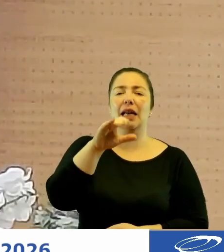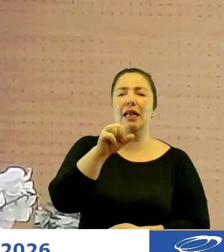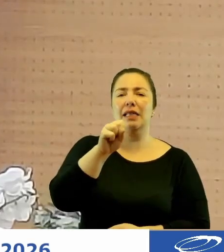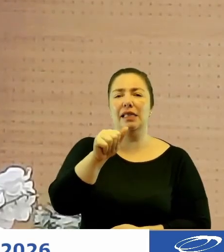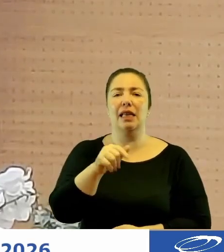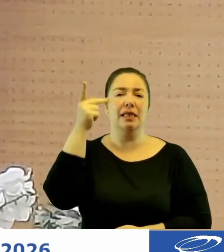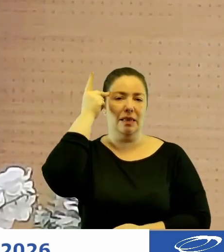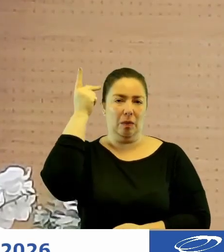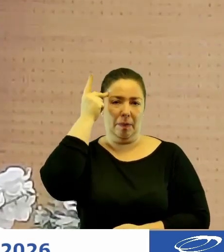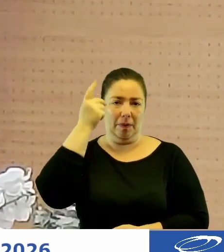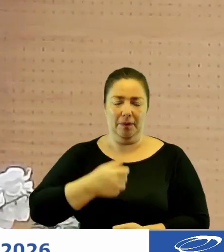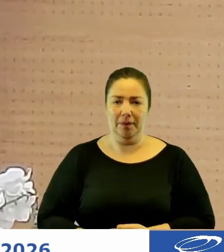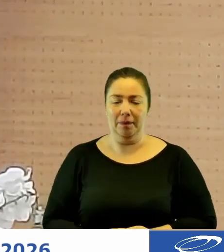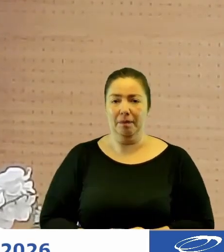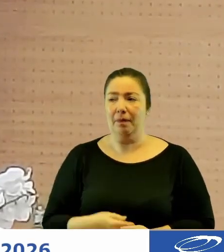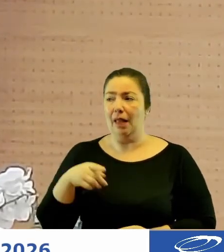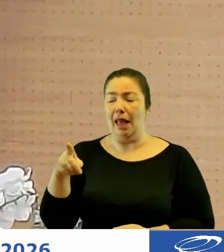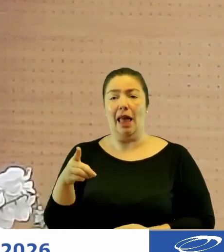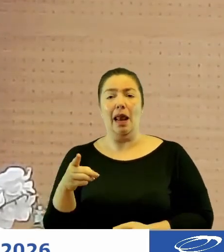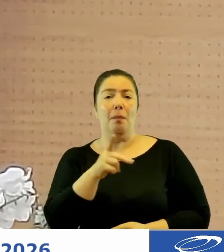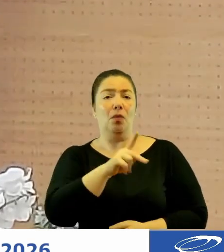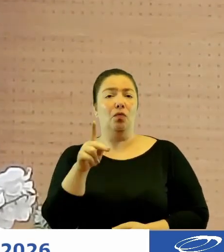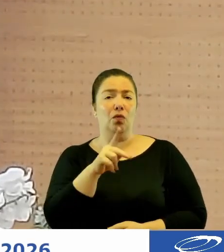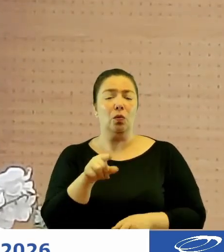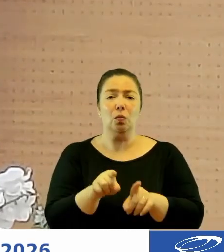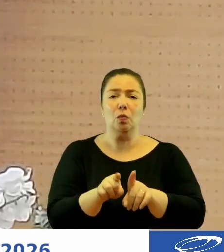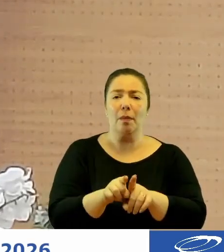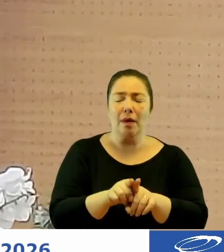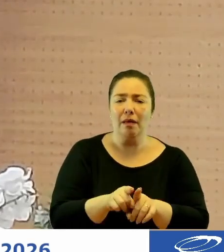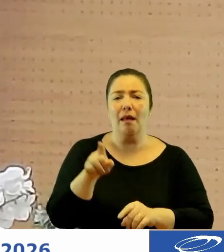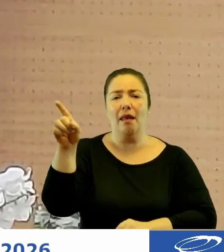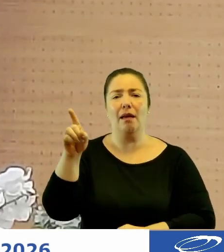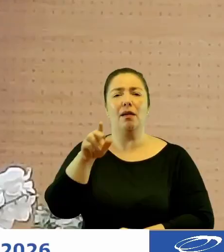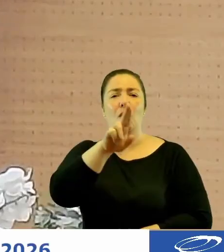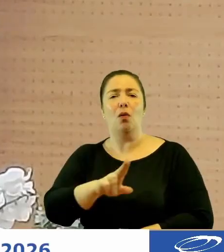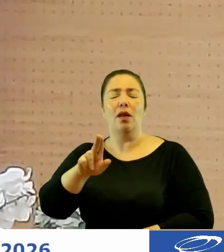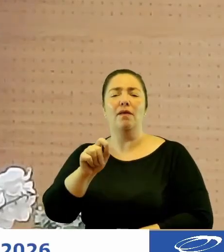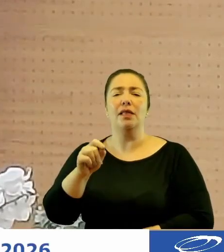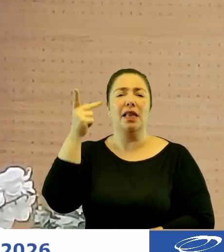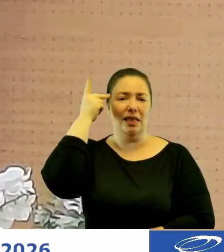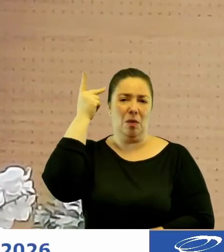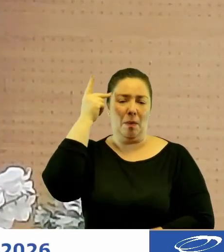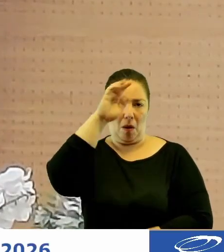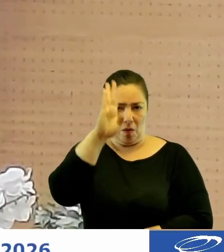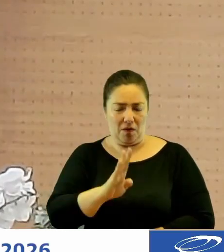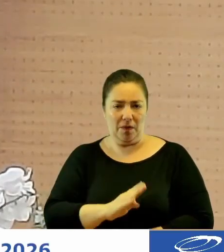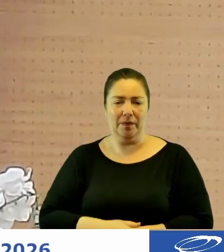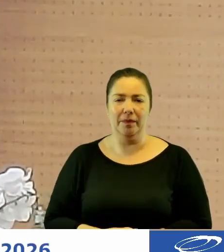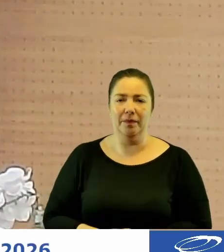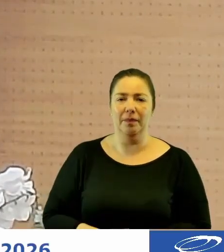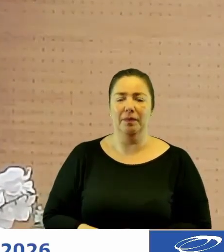adjunto da disciplina de Doenças Infecciosas e Parasitárias da Escola Paulista de Medicina da Universidade Federal de São Paulo, a